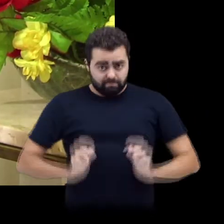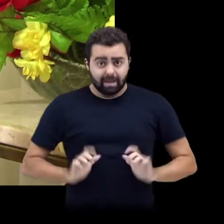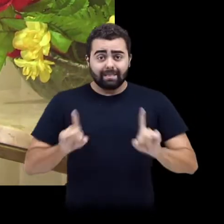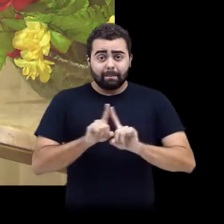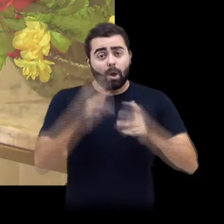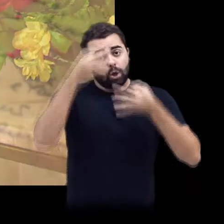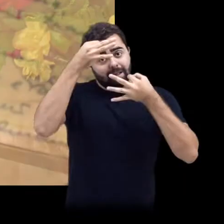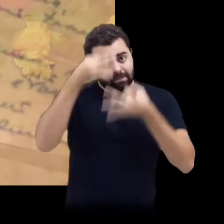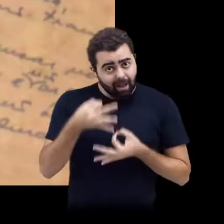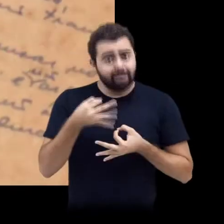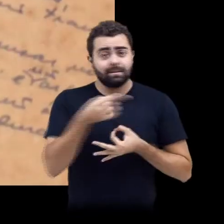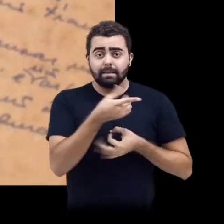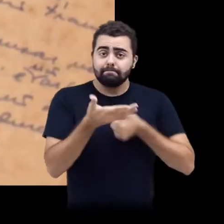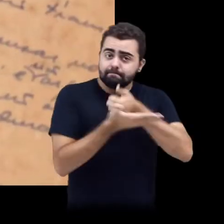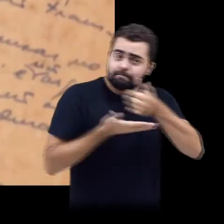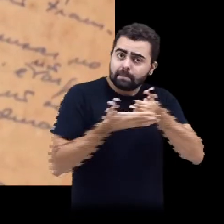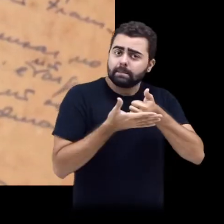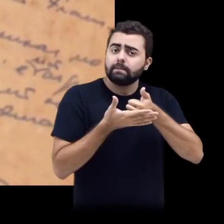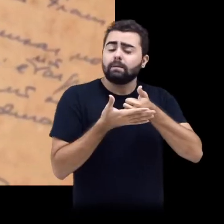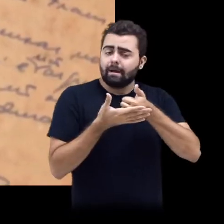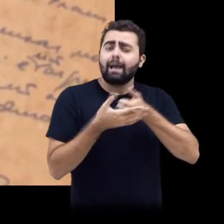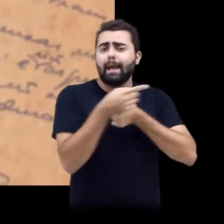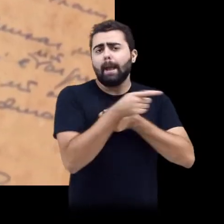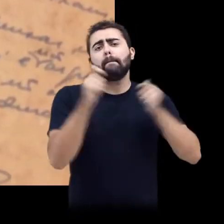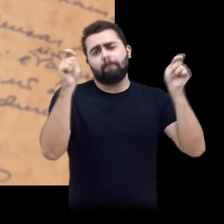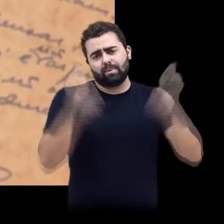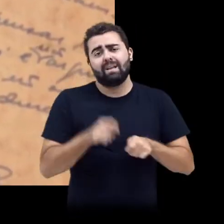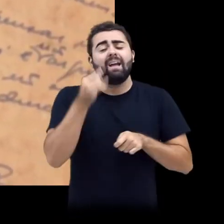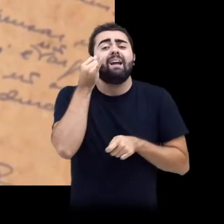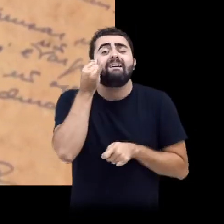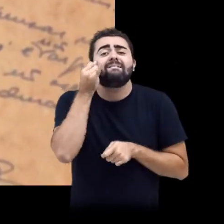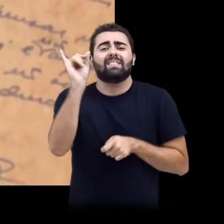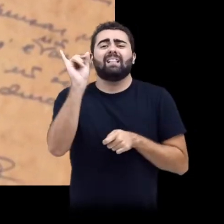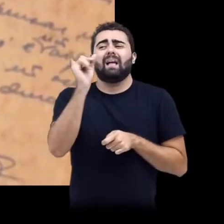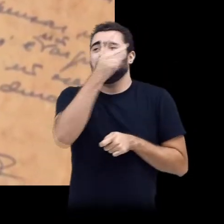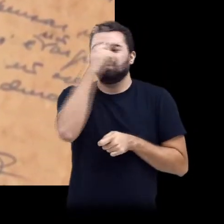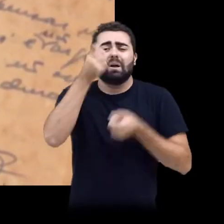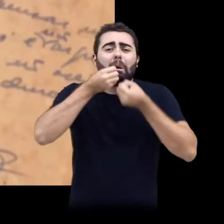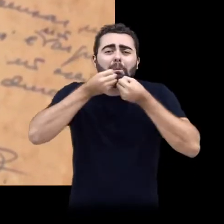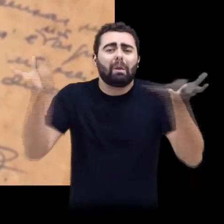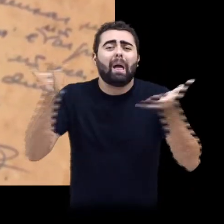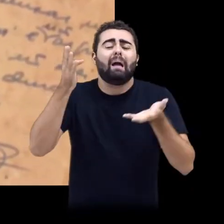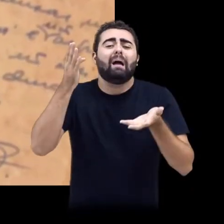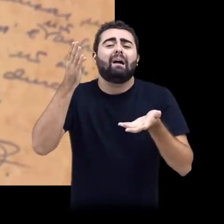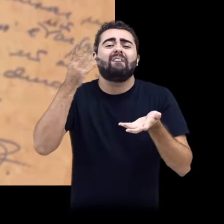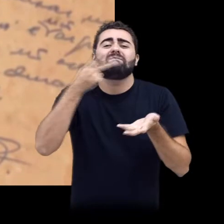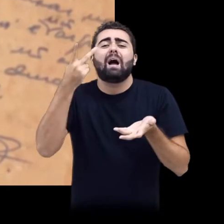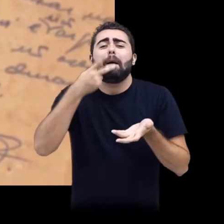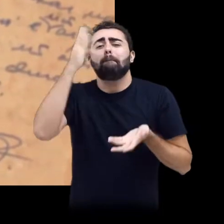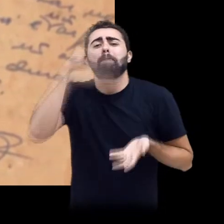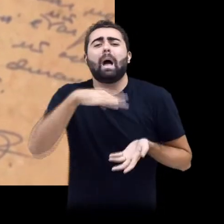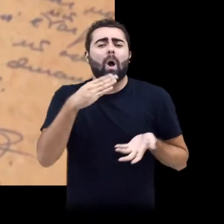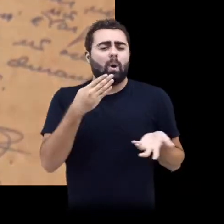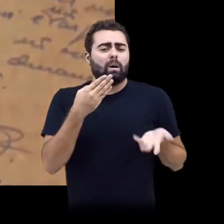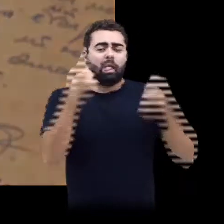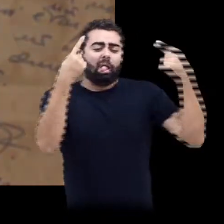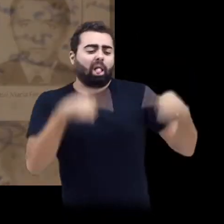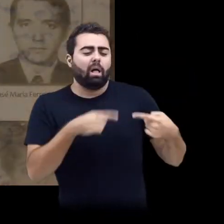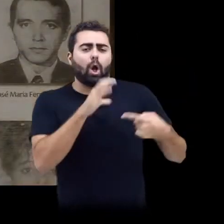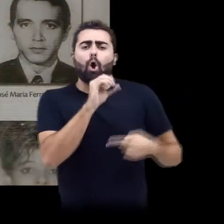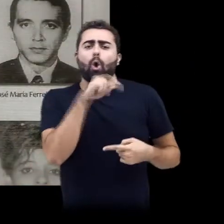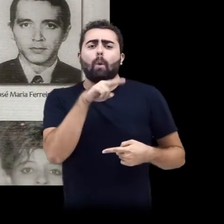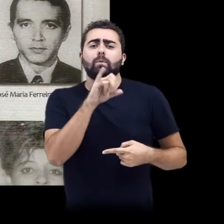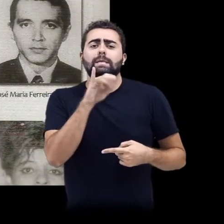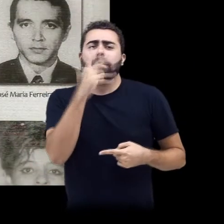de princípios, bem reduzida seria o efeito da propaganda, da reação, que pinta o comunista